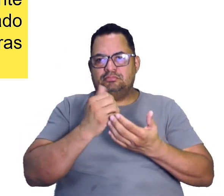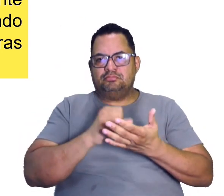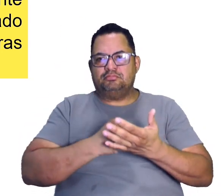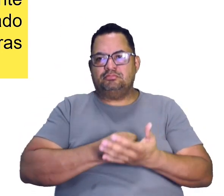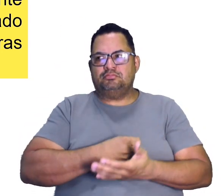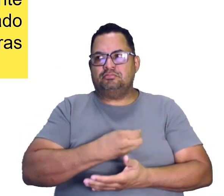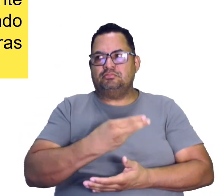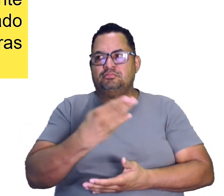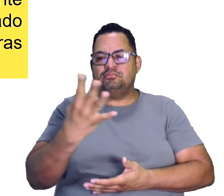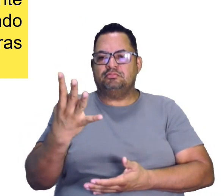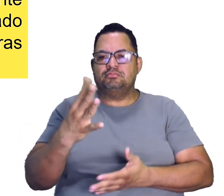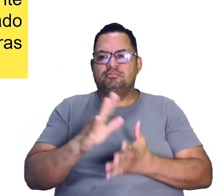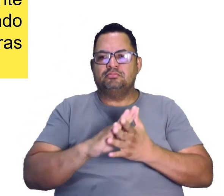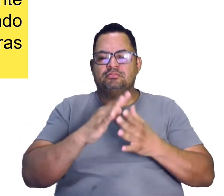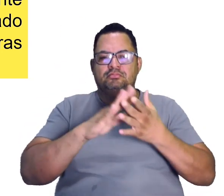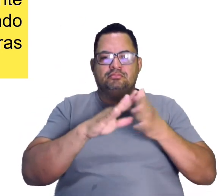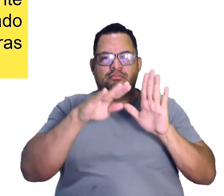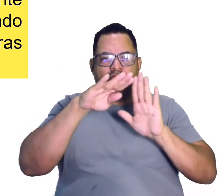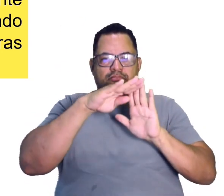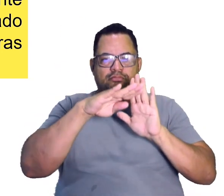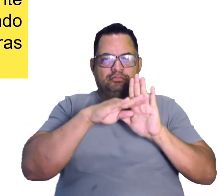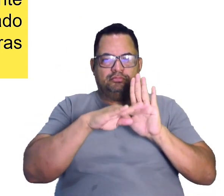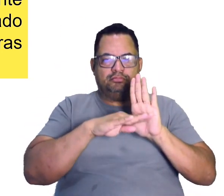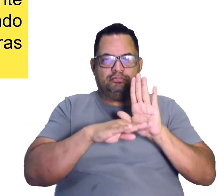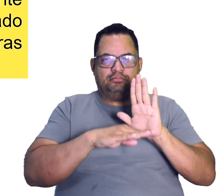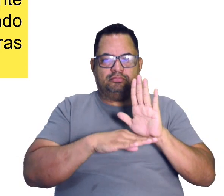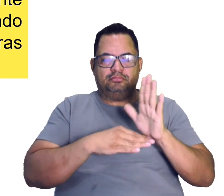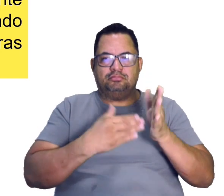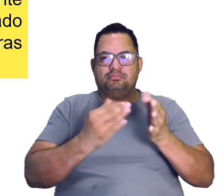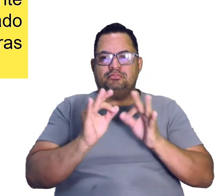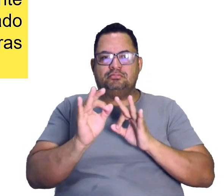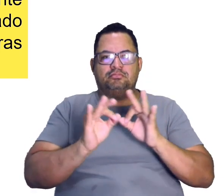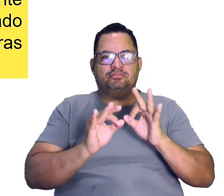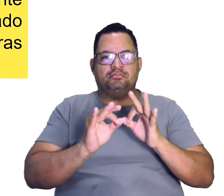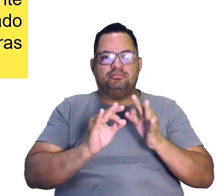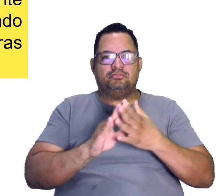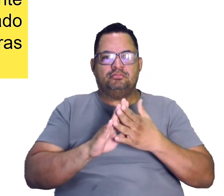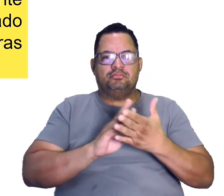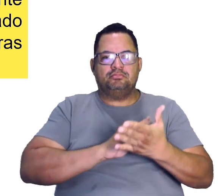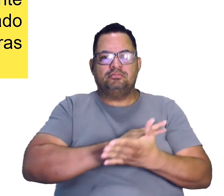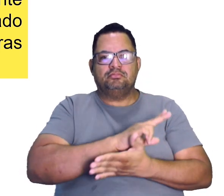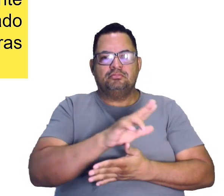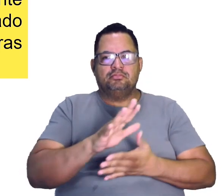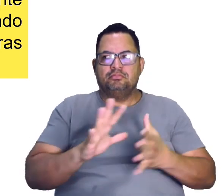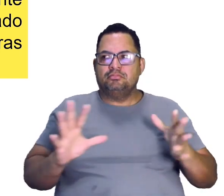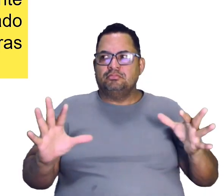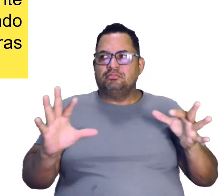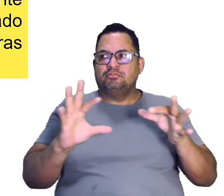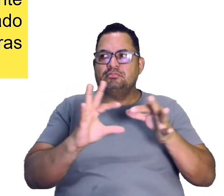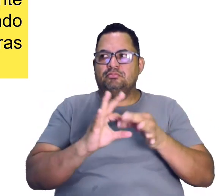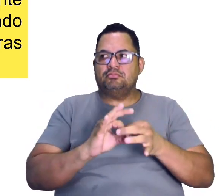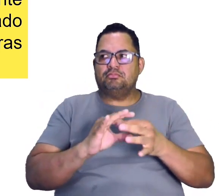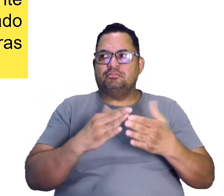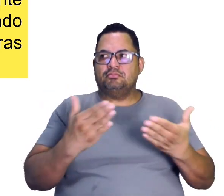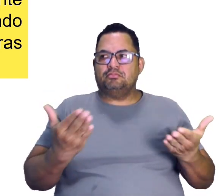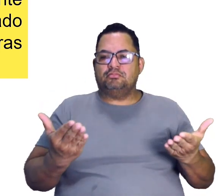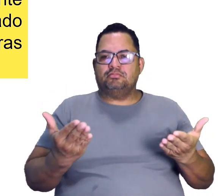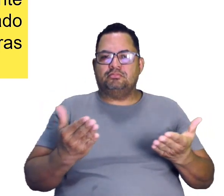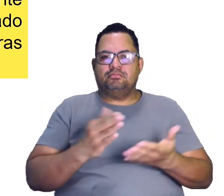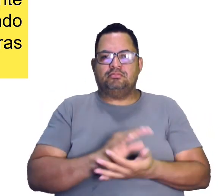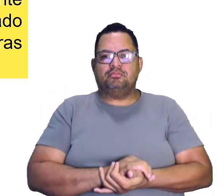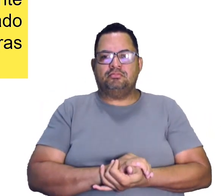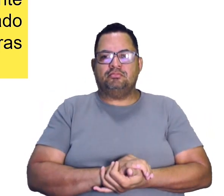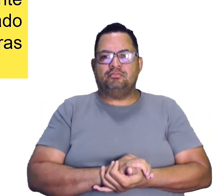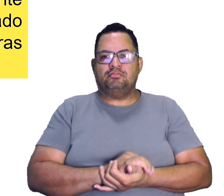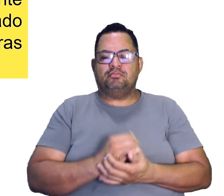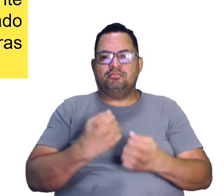para quantificar e descrever as grandezas em diversos contextos. As grandezas